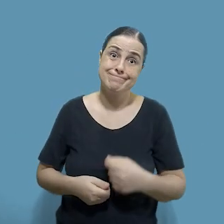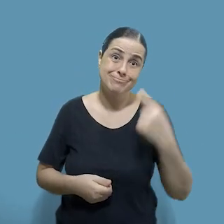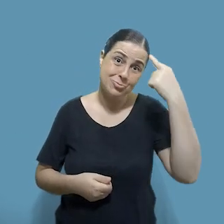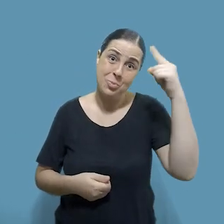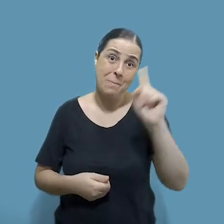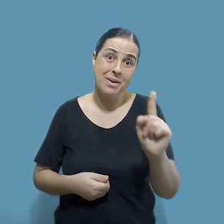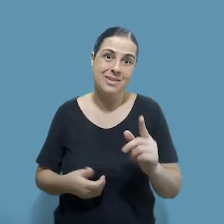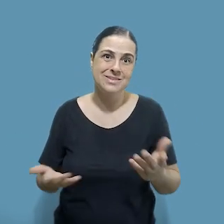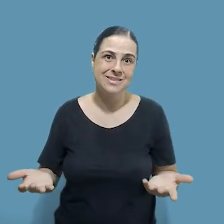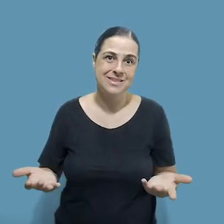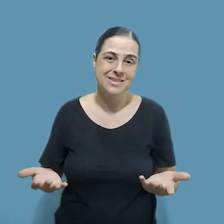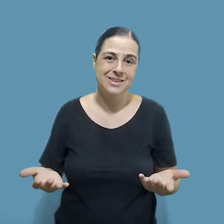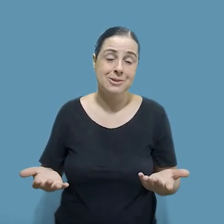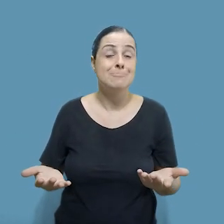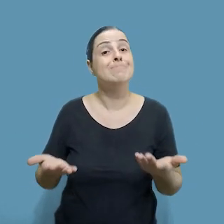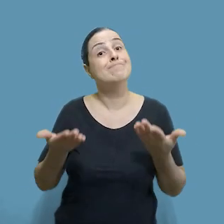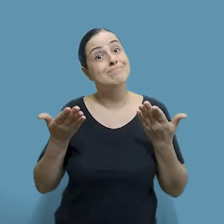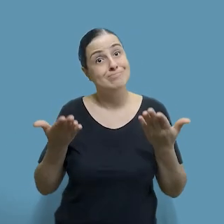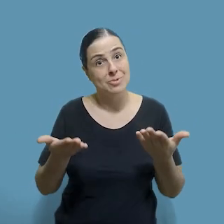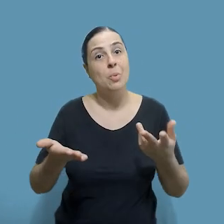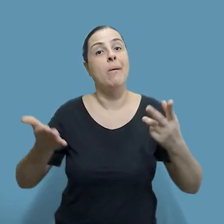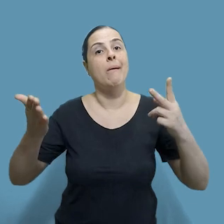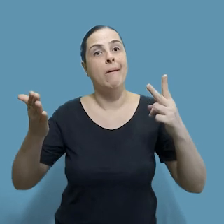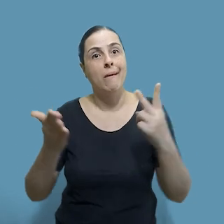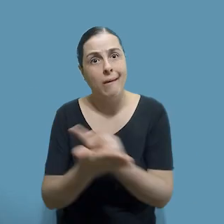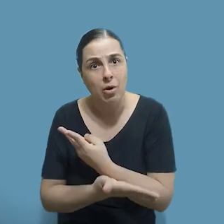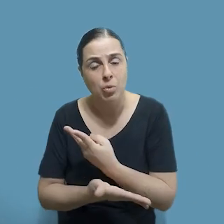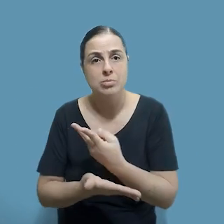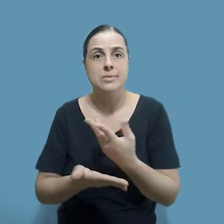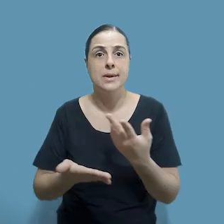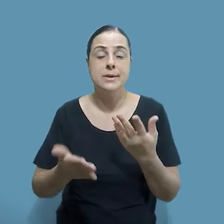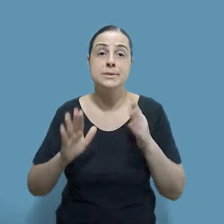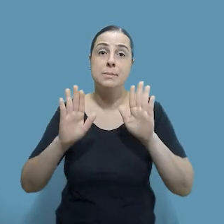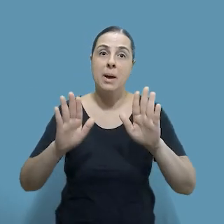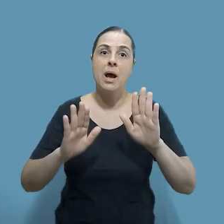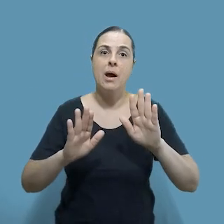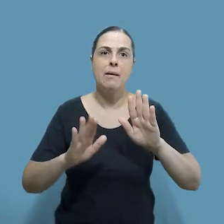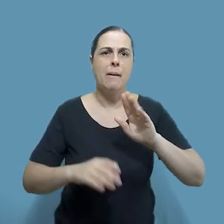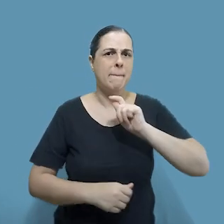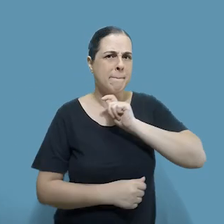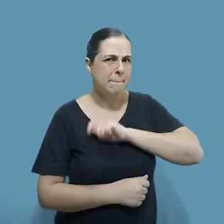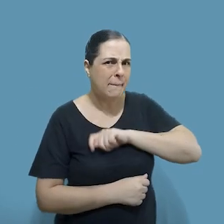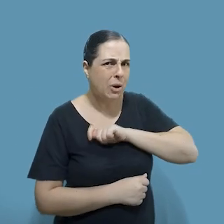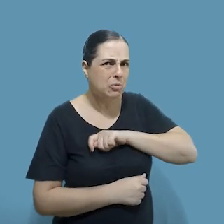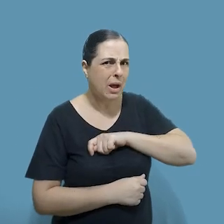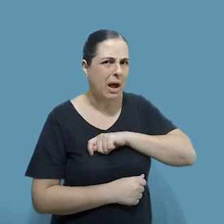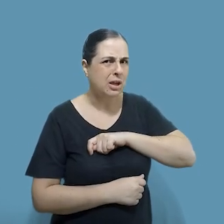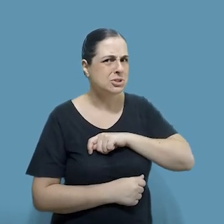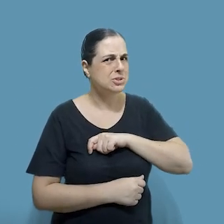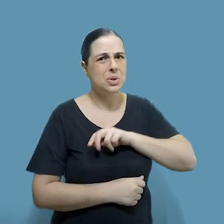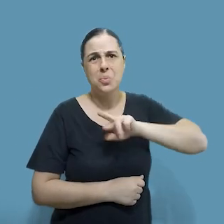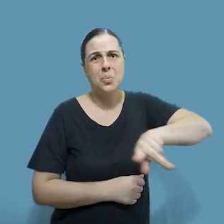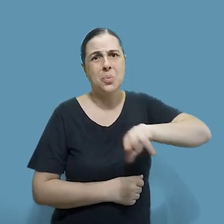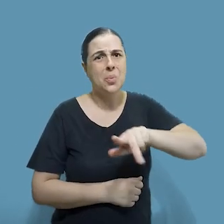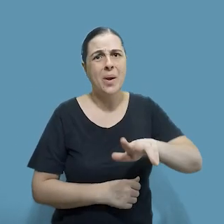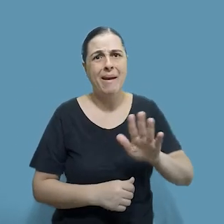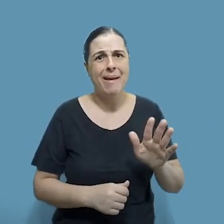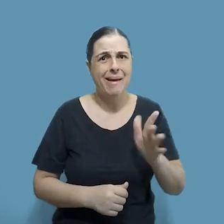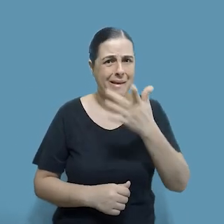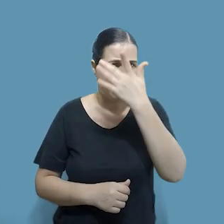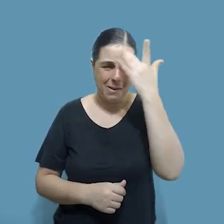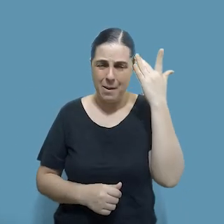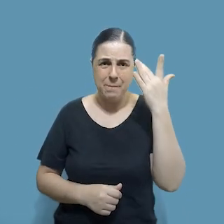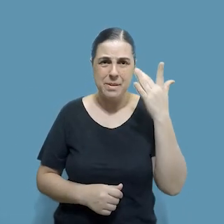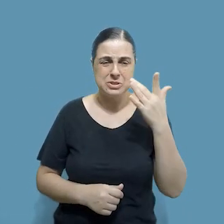quando isso acontece, não acho que seja maldade, coração peludo, nada disso, mas é que as pessoas